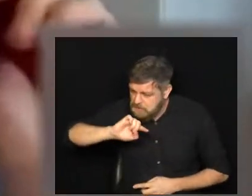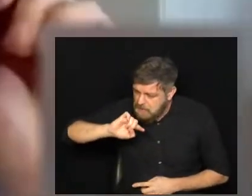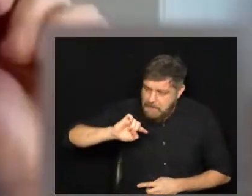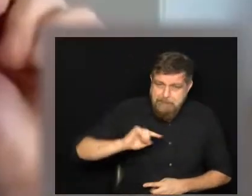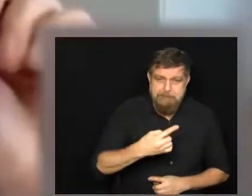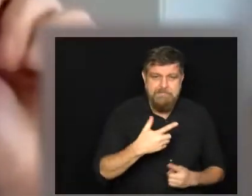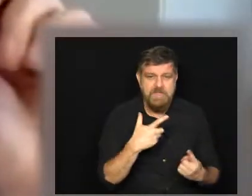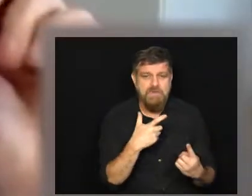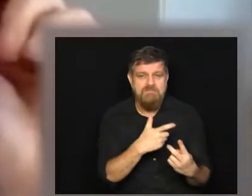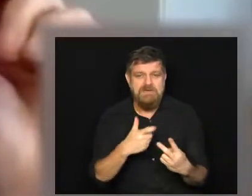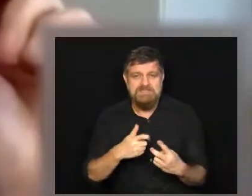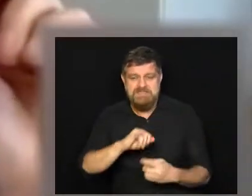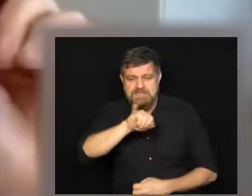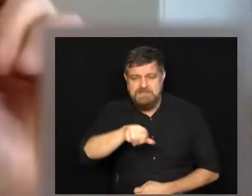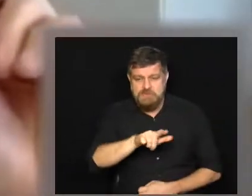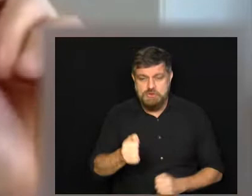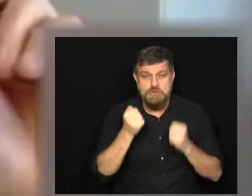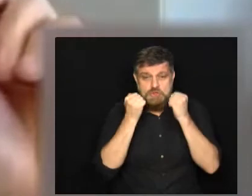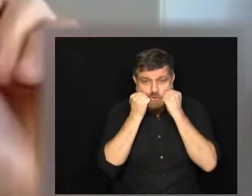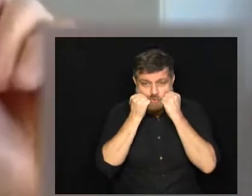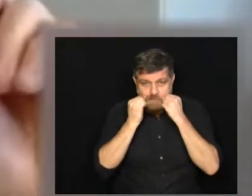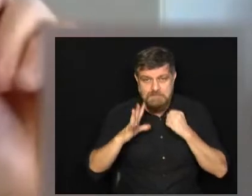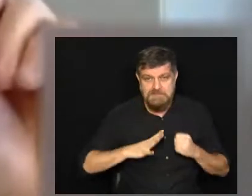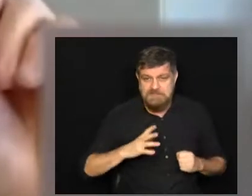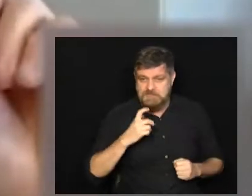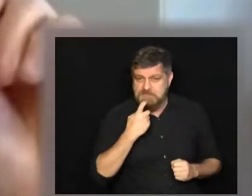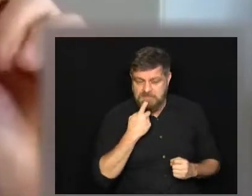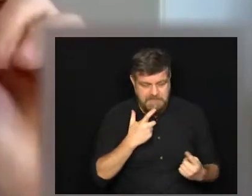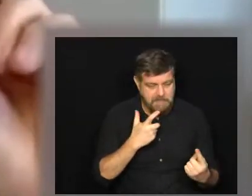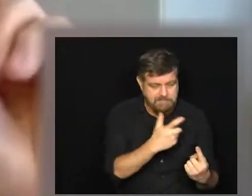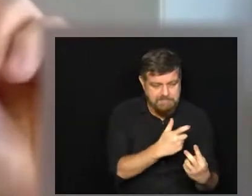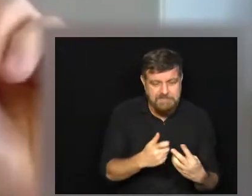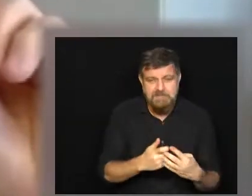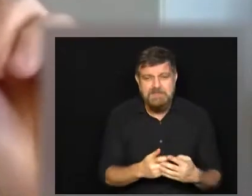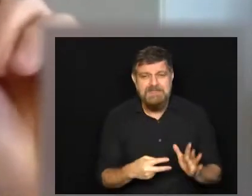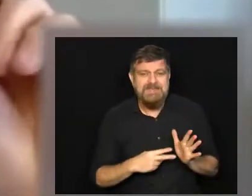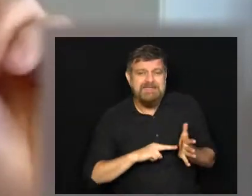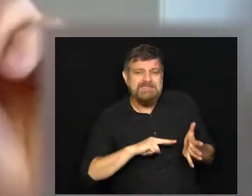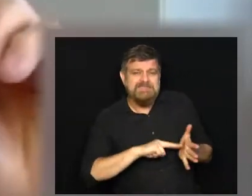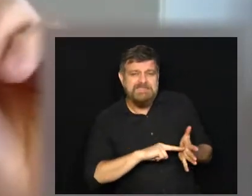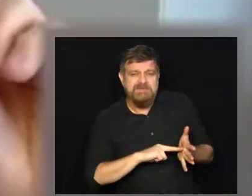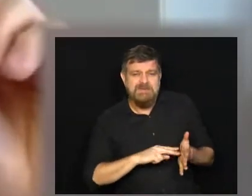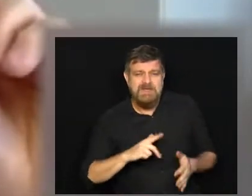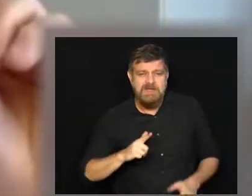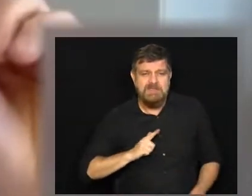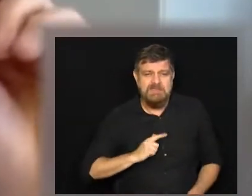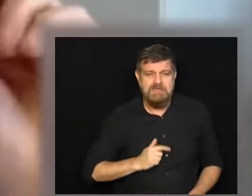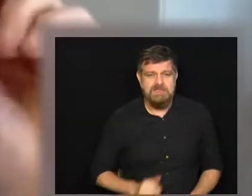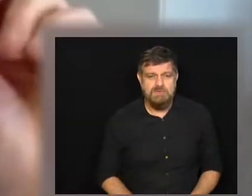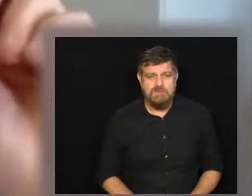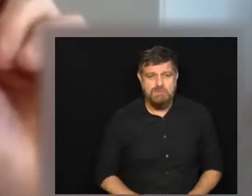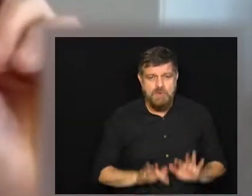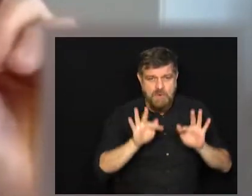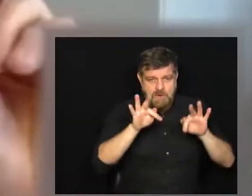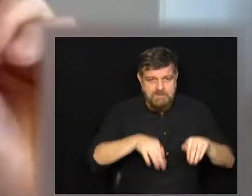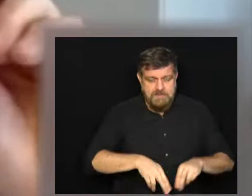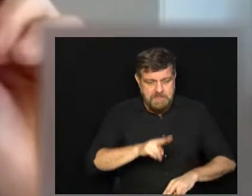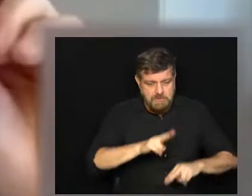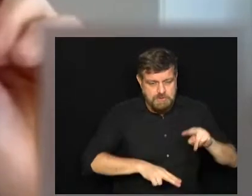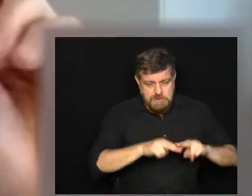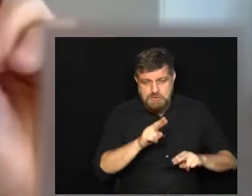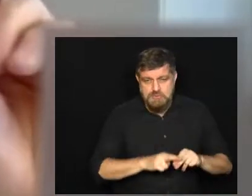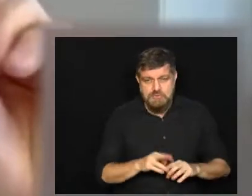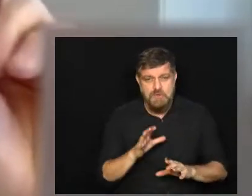vacinas em julho para Campinas, o que equivale, contando com esse final de junho, mais julho, talvez